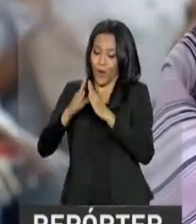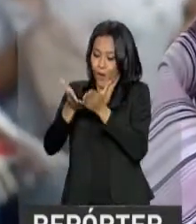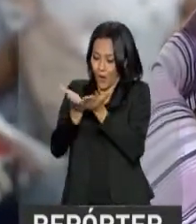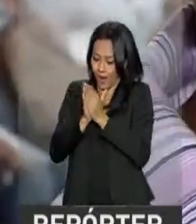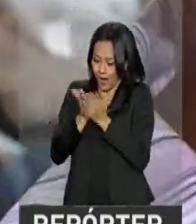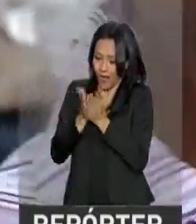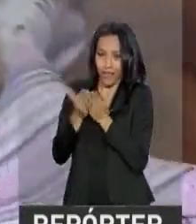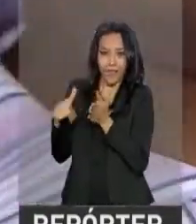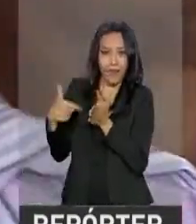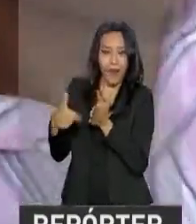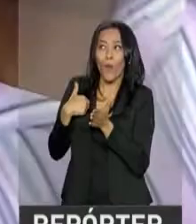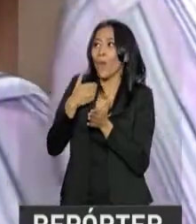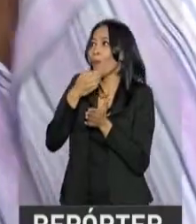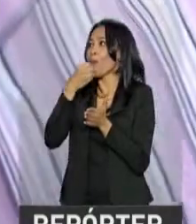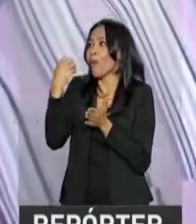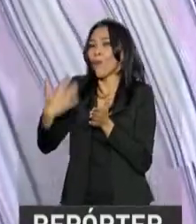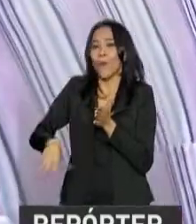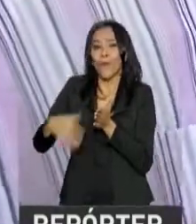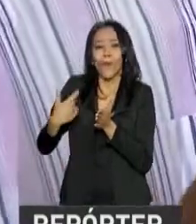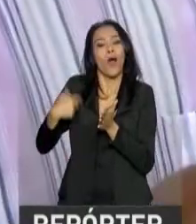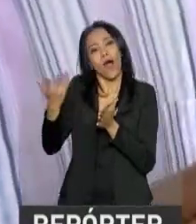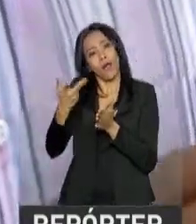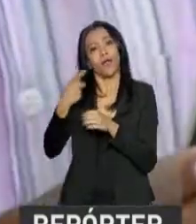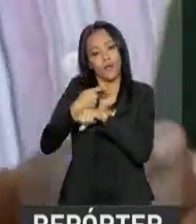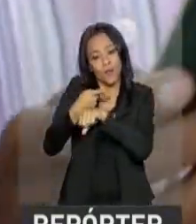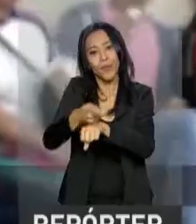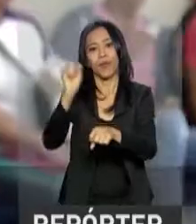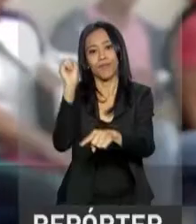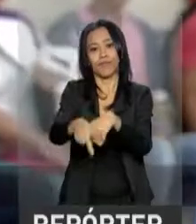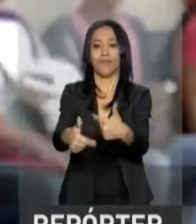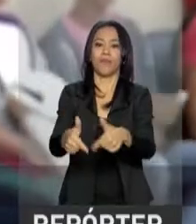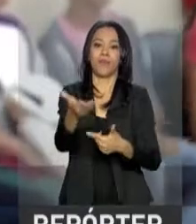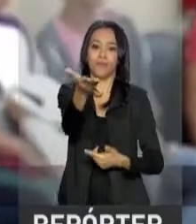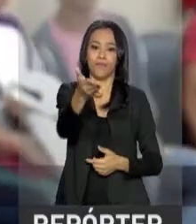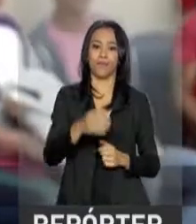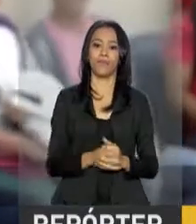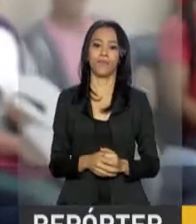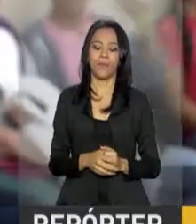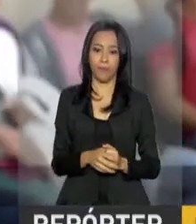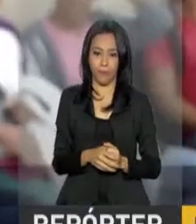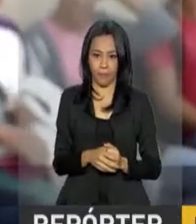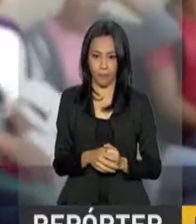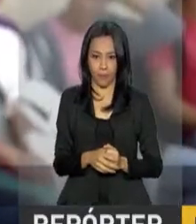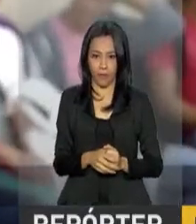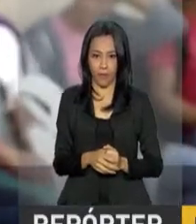não pensa em outra coisa se não arrumar um emprego primeiramente quero